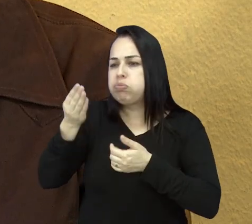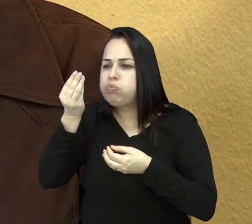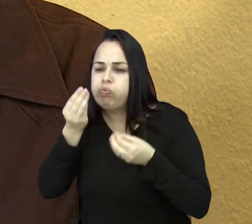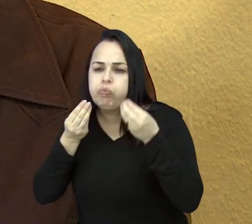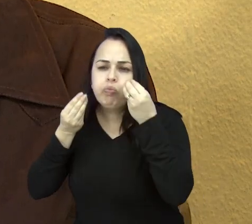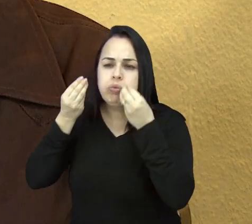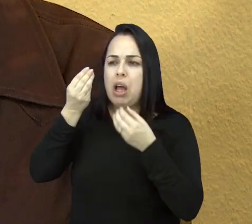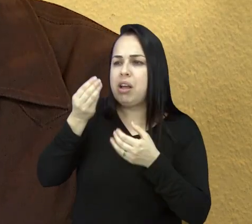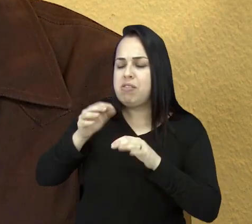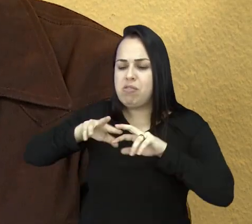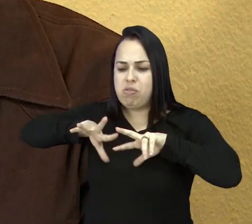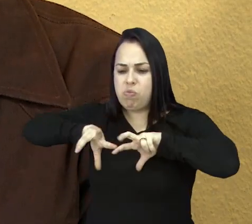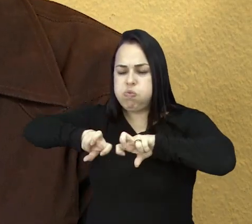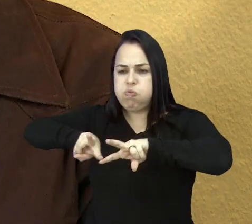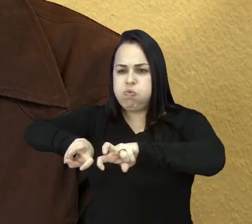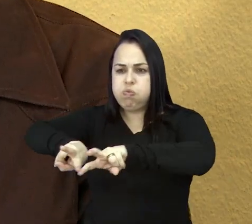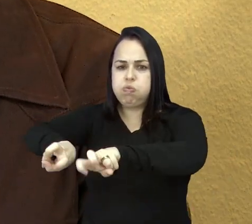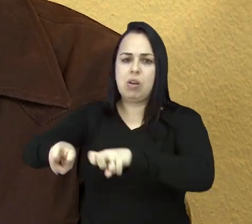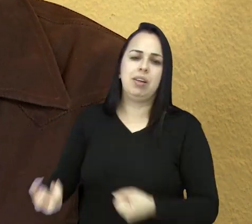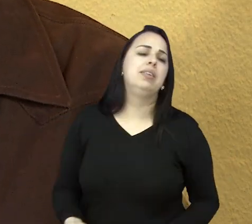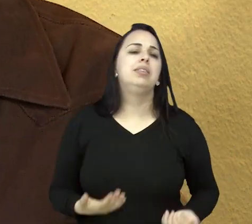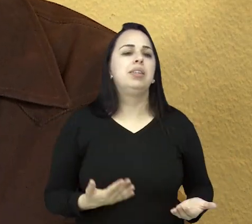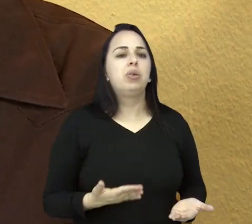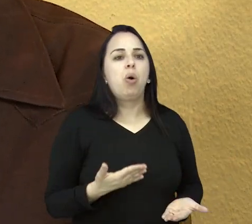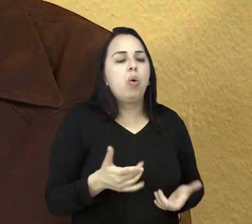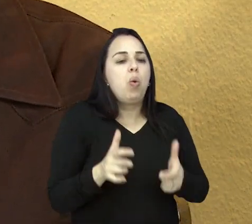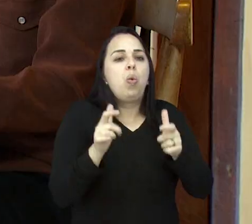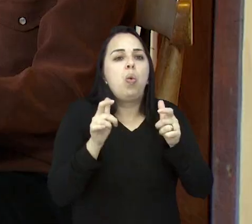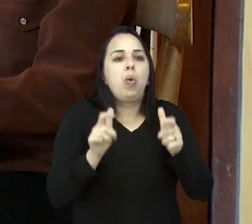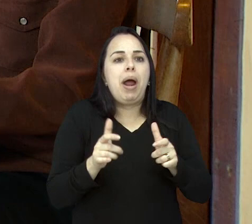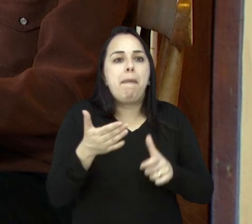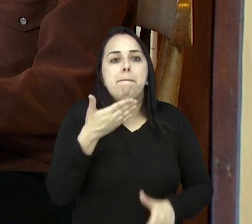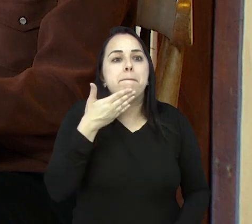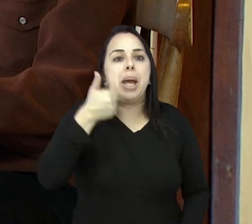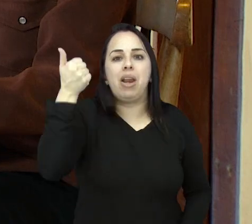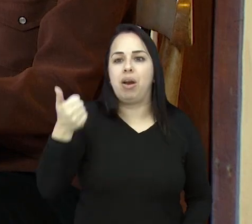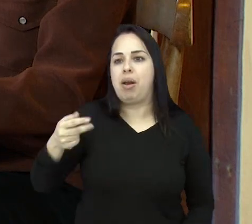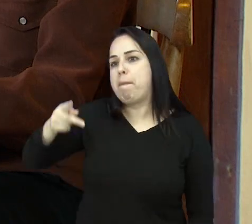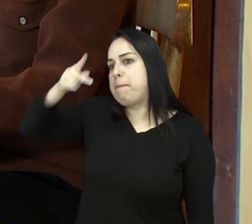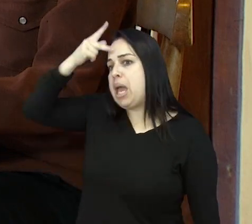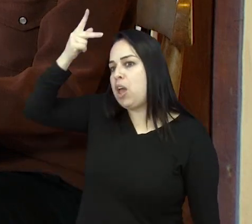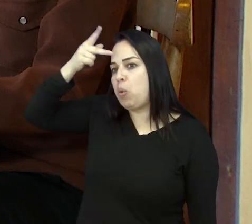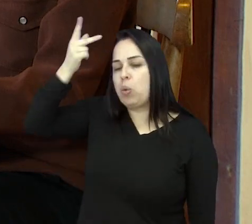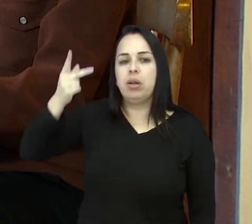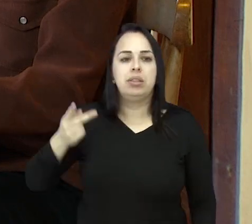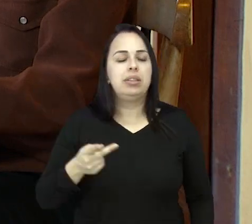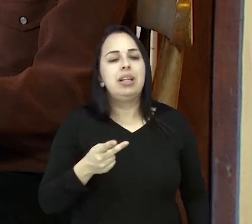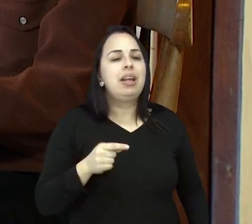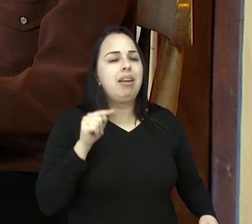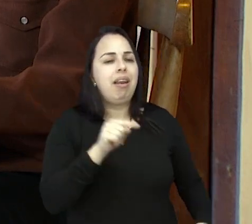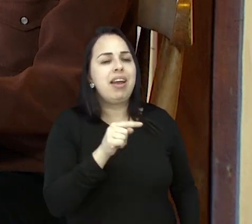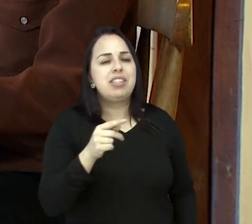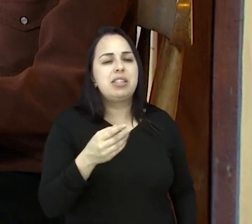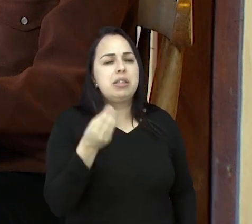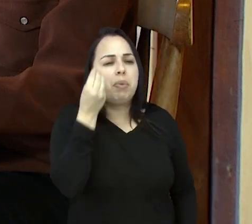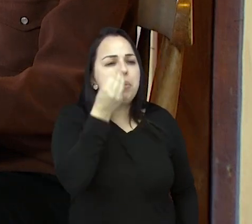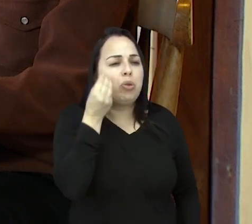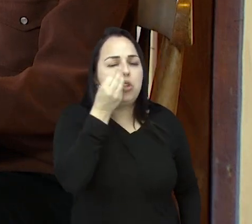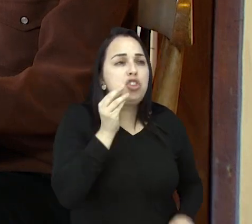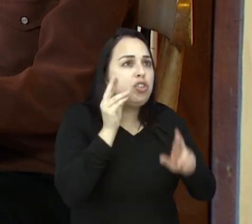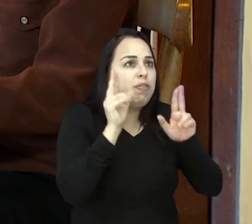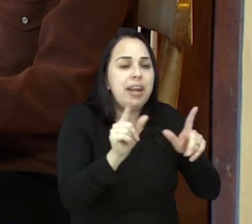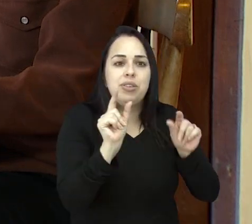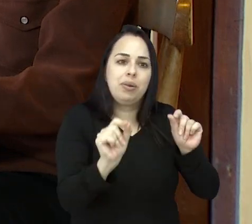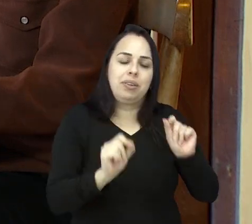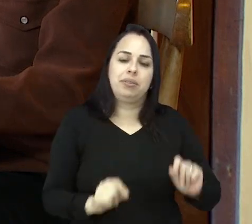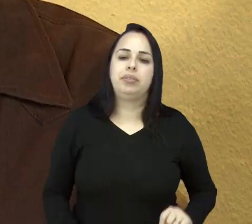nenhum alimento e vou querendo viver como eles vivem. Qual foi a melhor viagem? Peru. Peru. No Peru, o que você experimentou